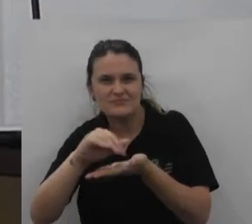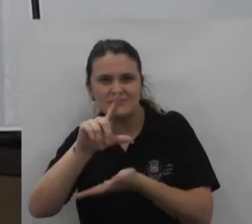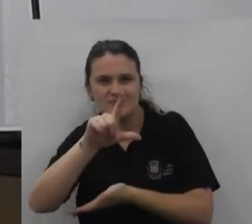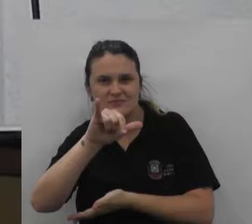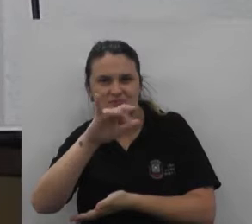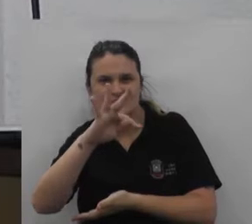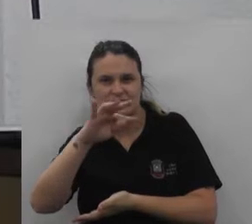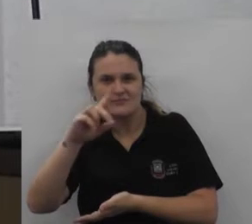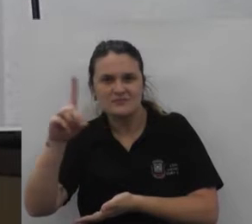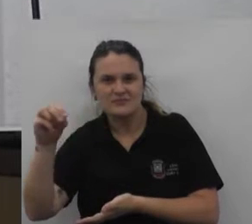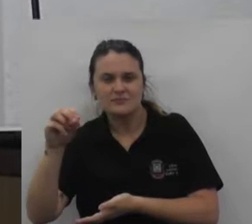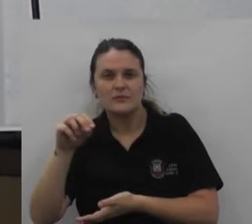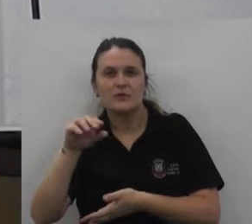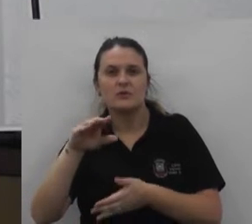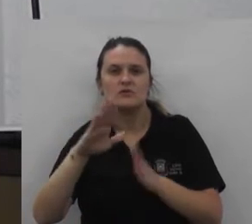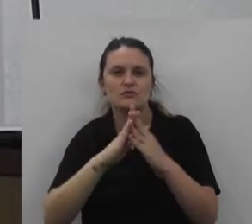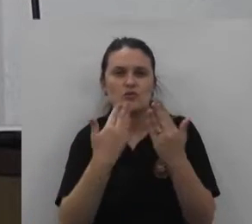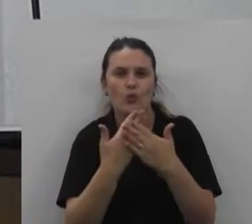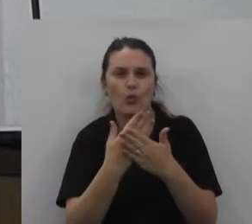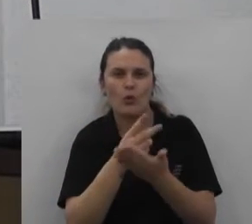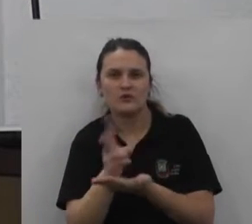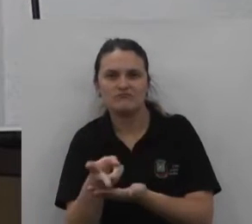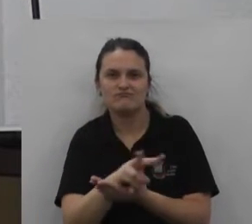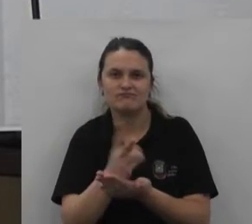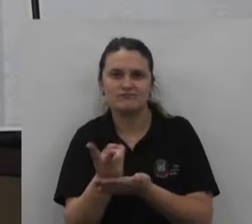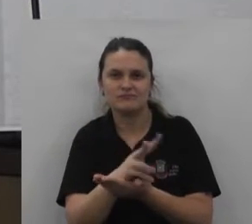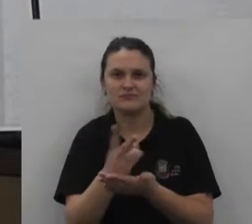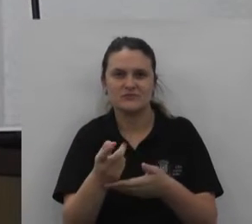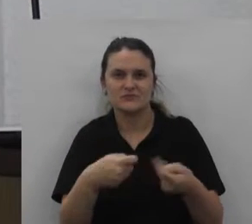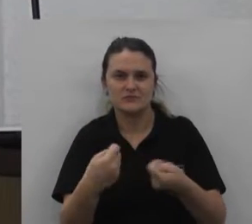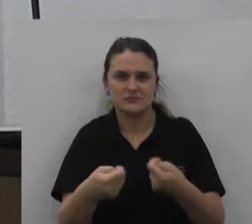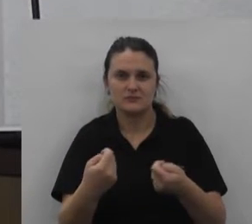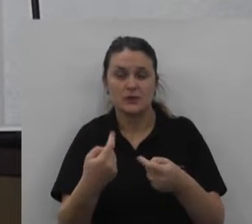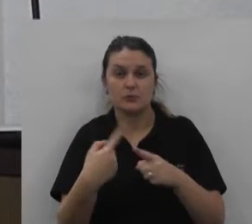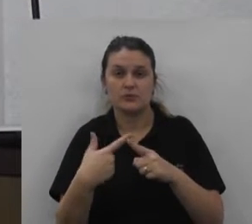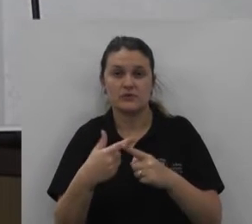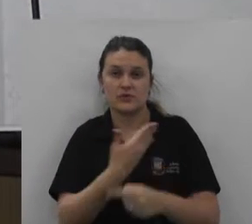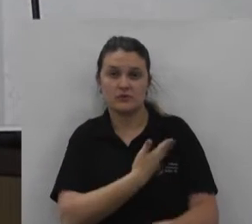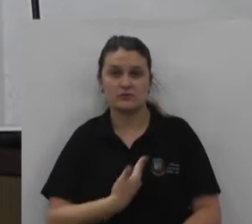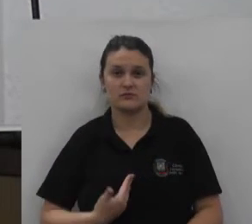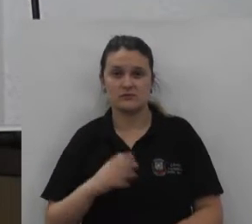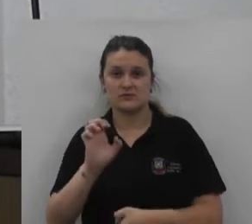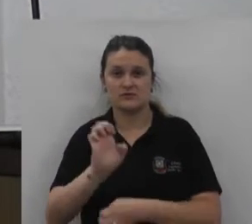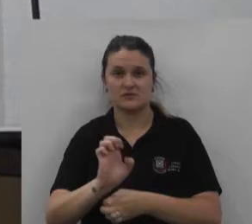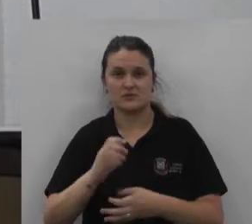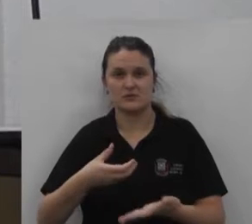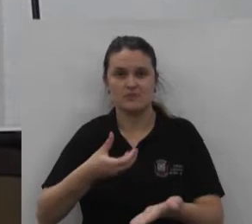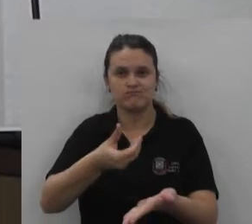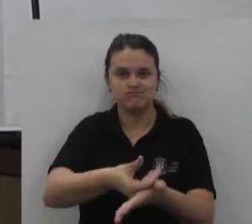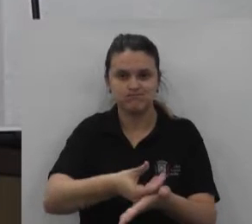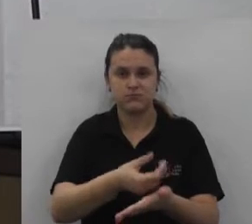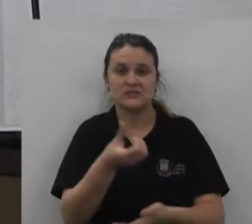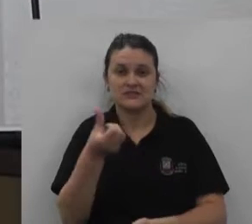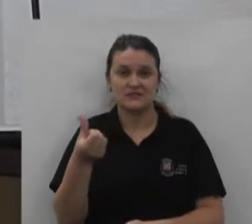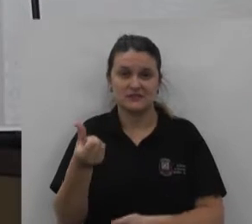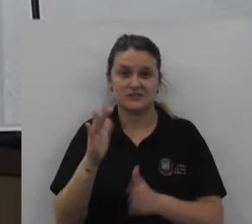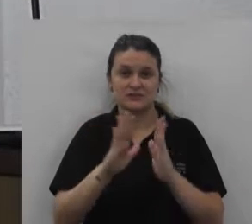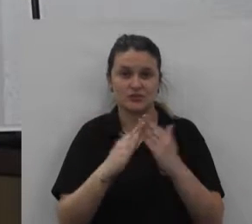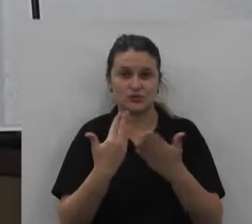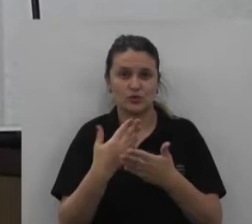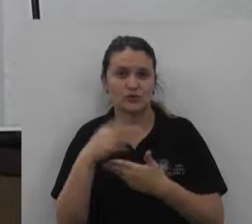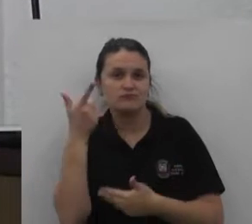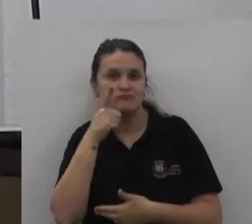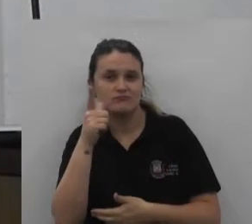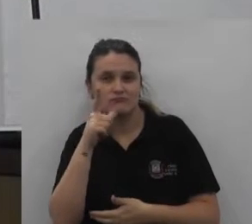dualidade administrativa. Aquela que foi liberado pelo governo do Estado, são 6 escolas que serão